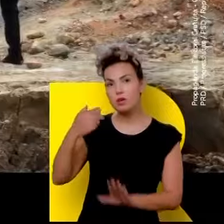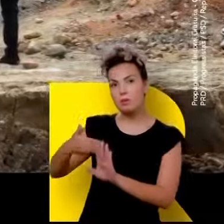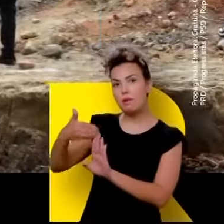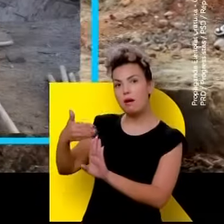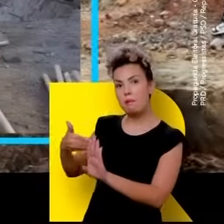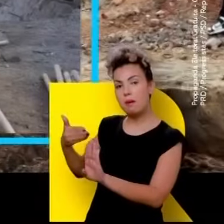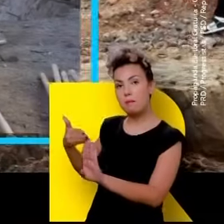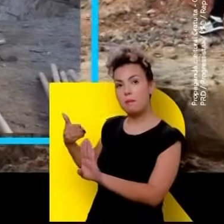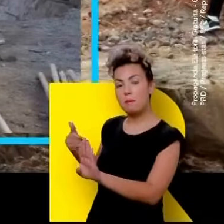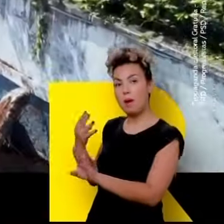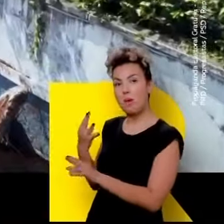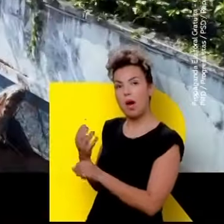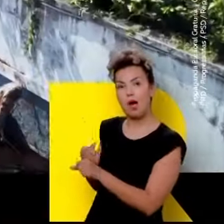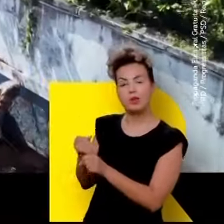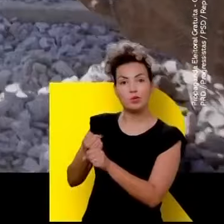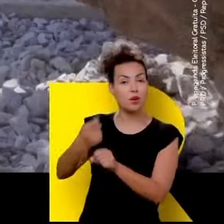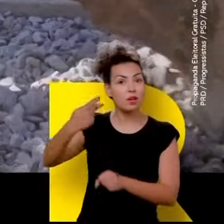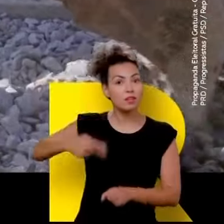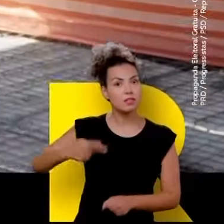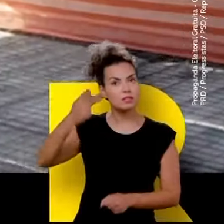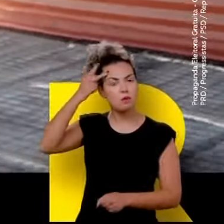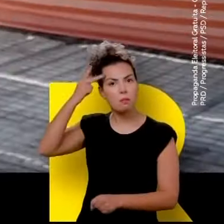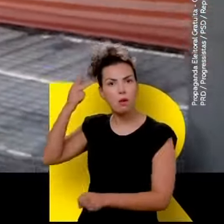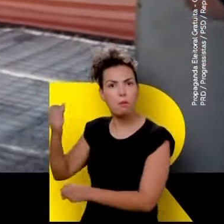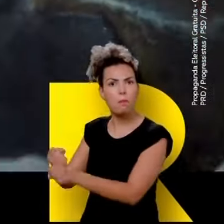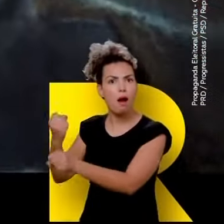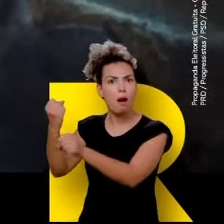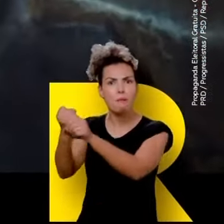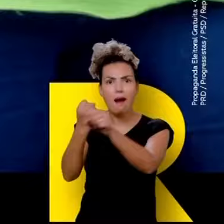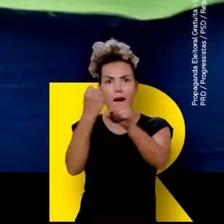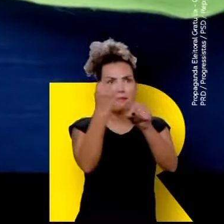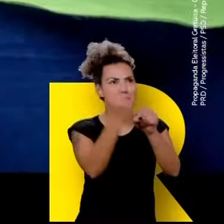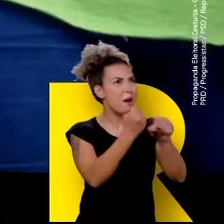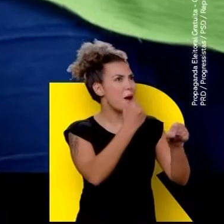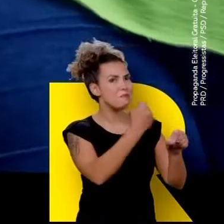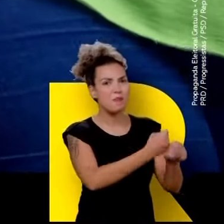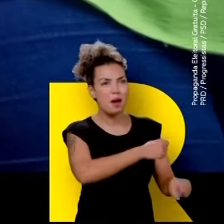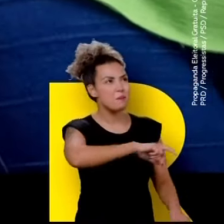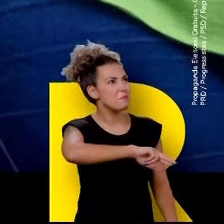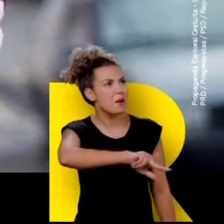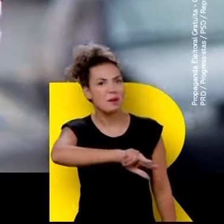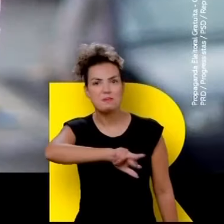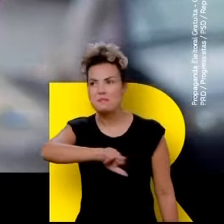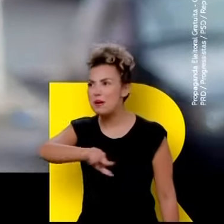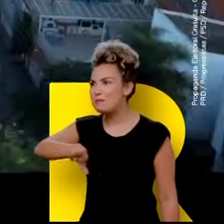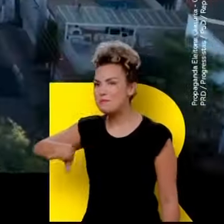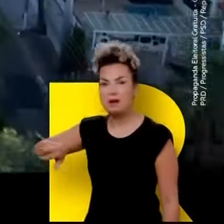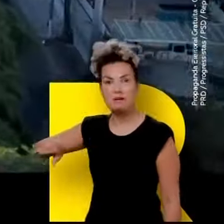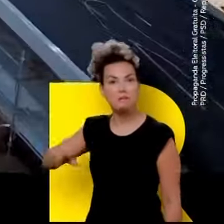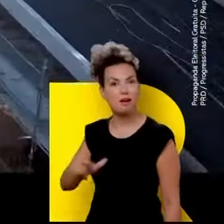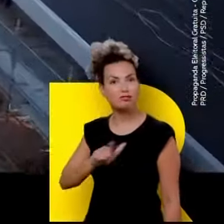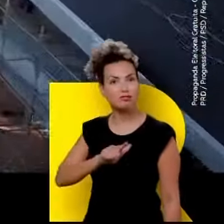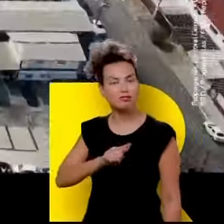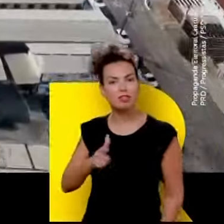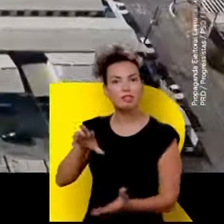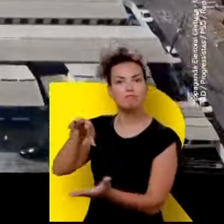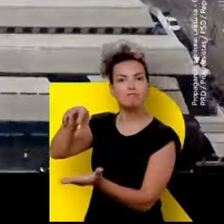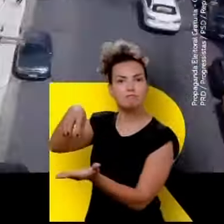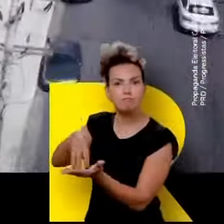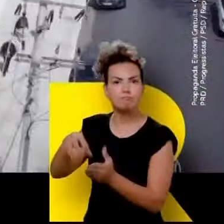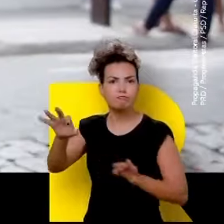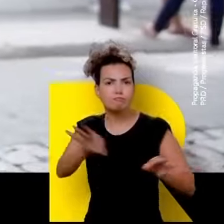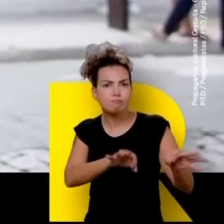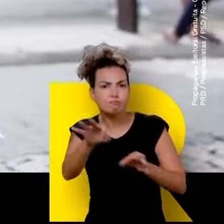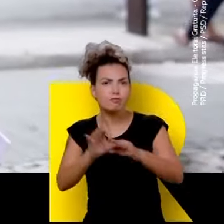Nos últimos 4 anos, o som das obras em São Paulo bate num ritmo diferente. De infraestrutura